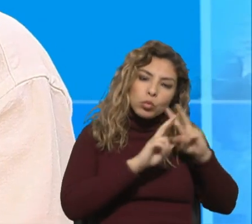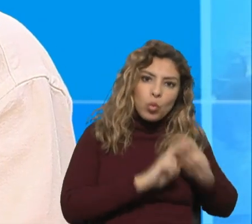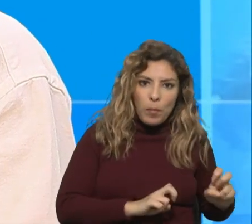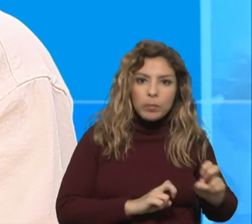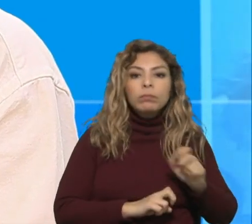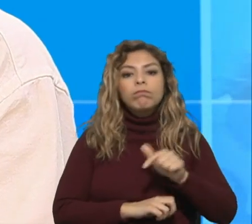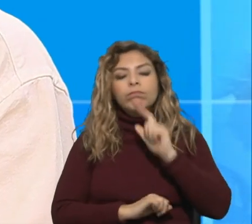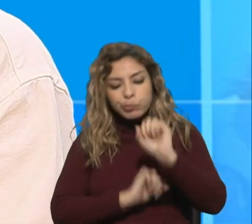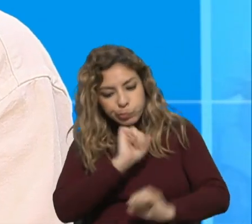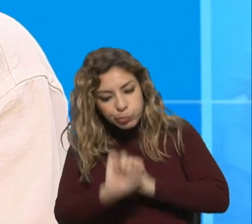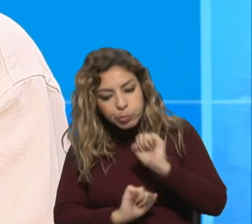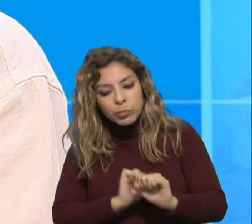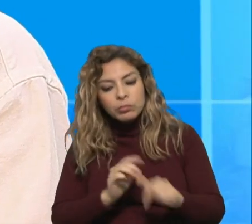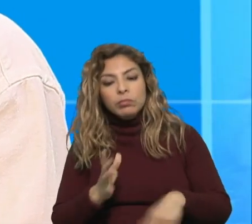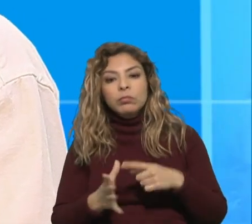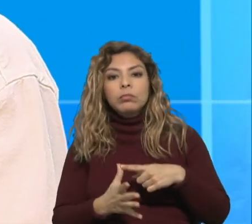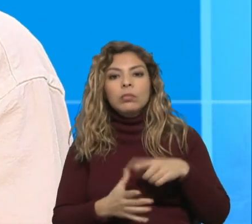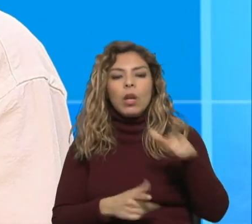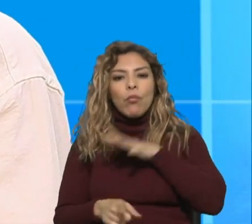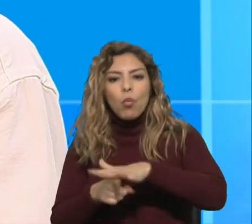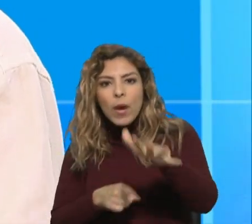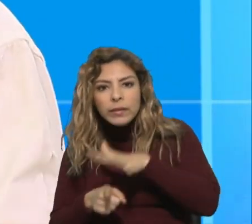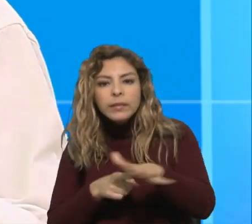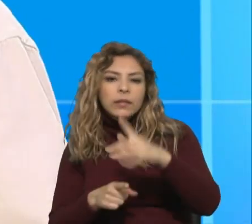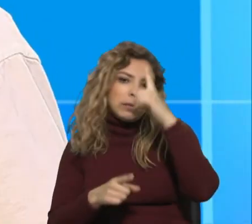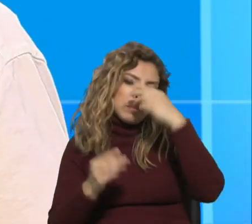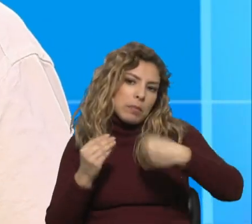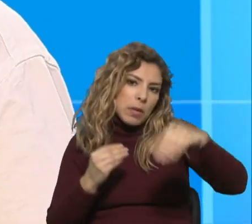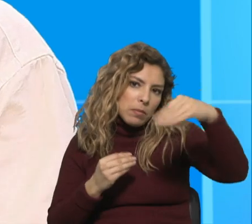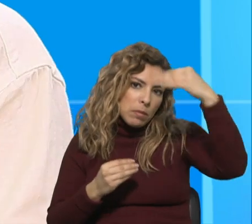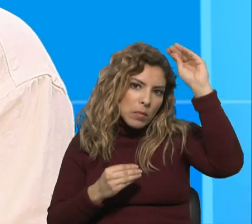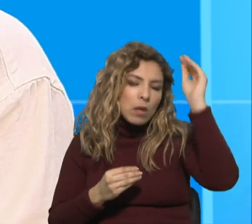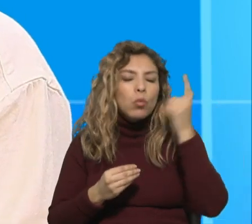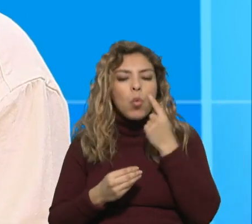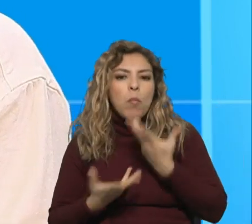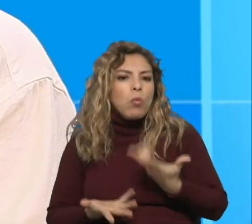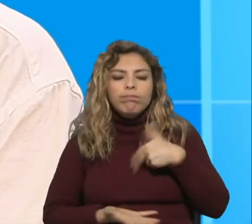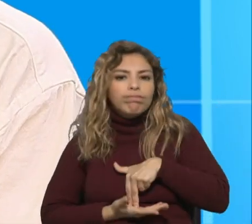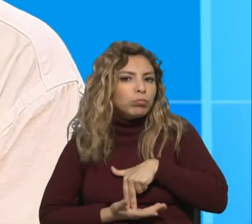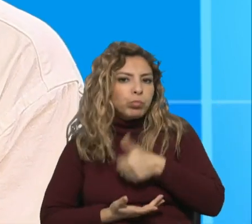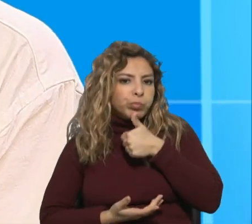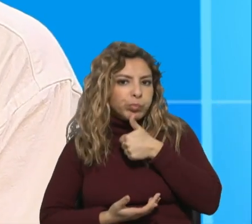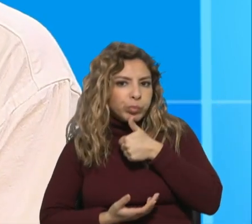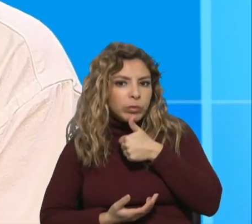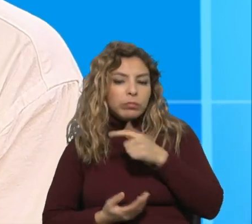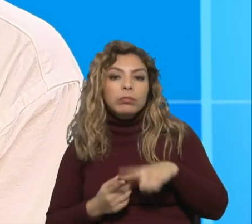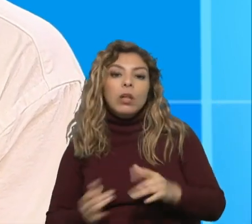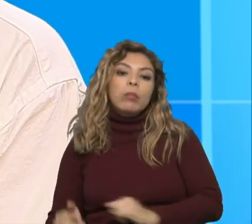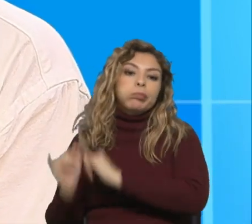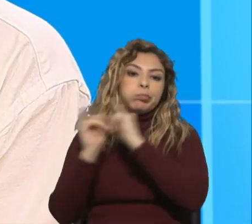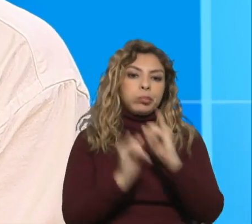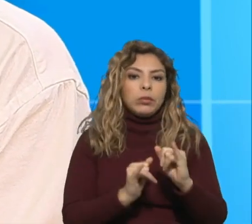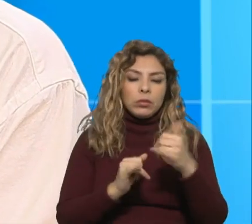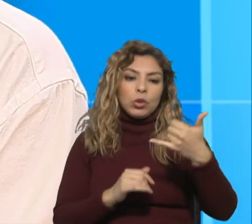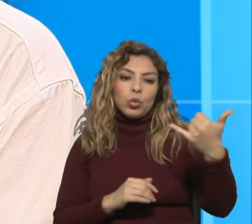nossas referências na era dos influencers e de tudo isto, como é que nós nos posicionamos aí. Depois passaremos para um segundo bloco que